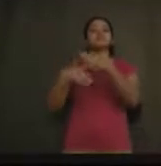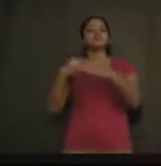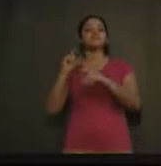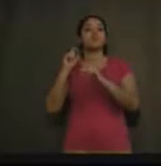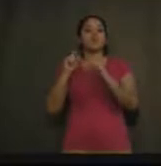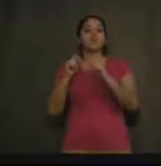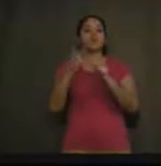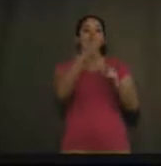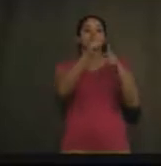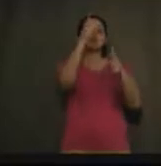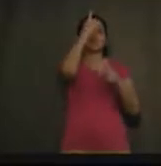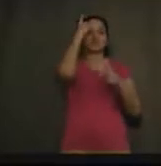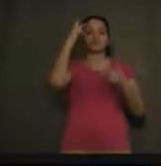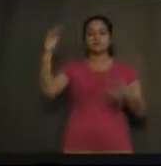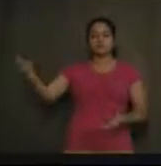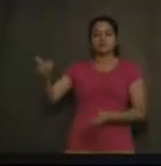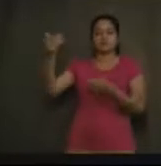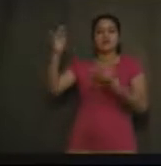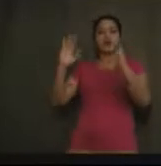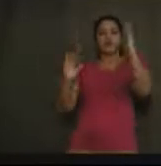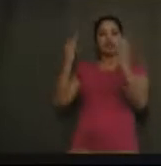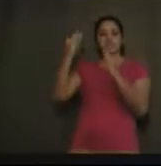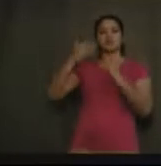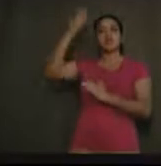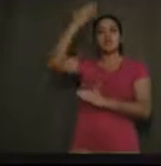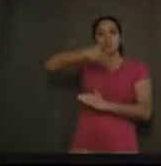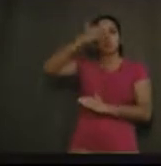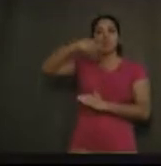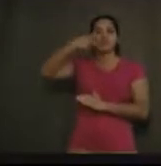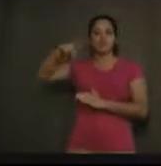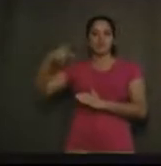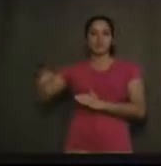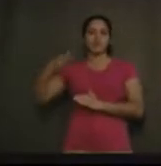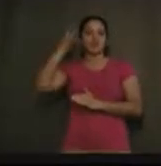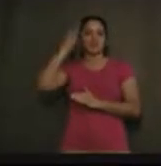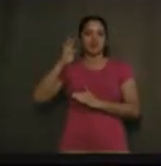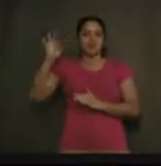de forma mais rigorosa. Então, o trabalho do Fragman era complicado,